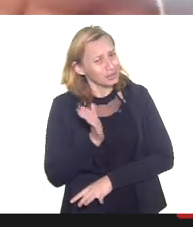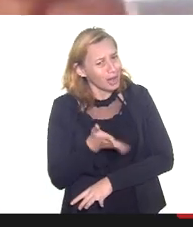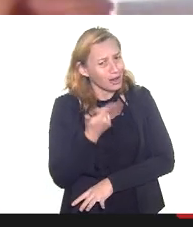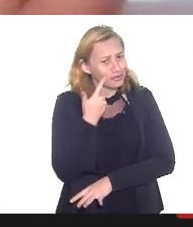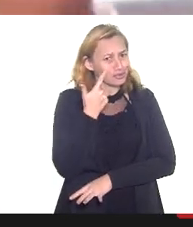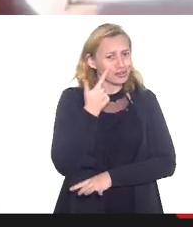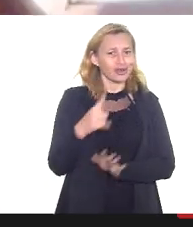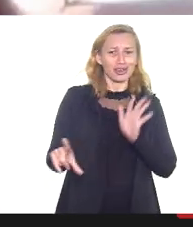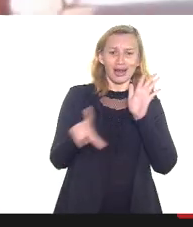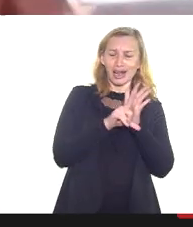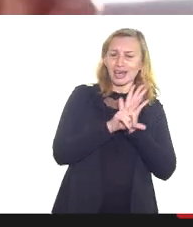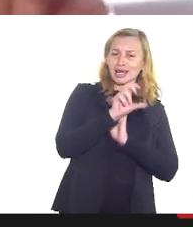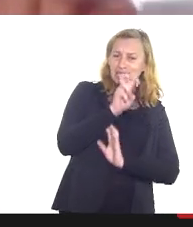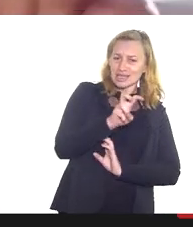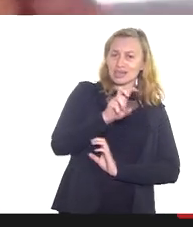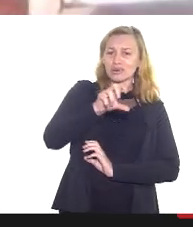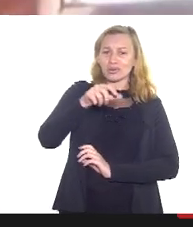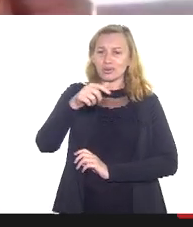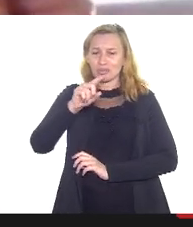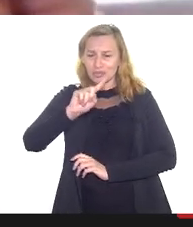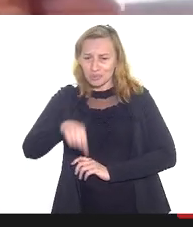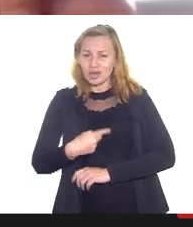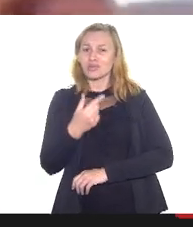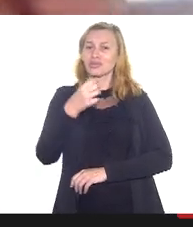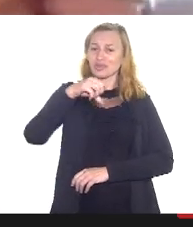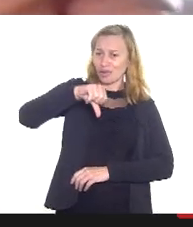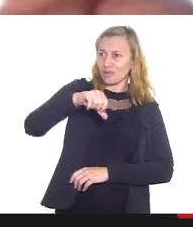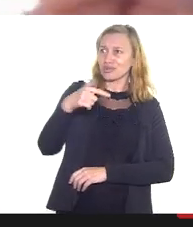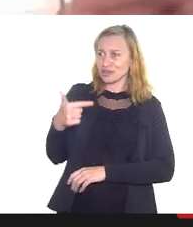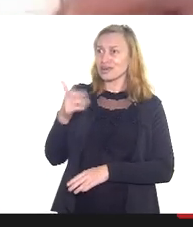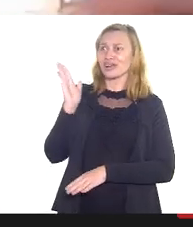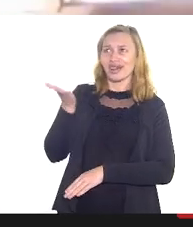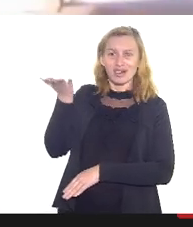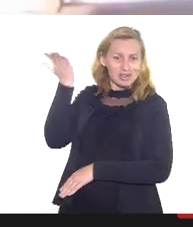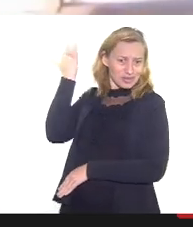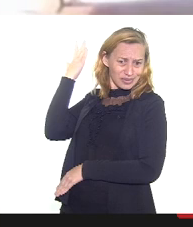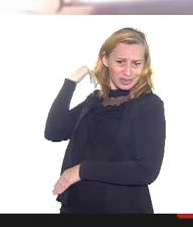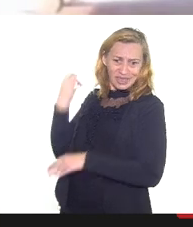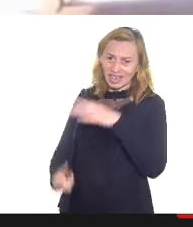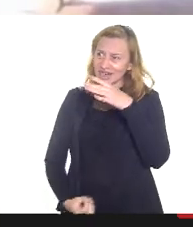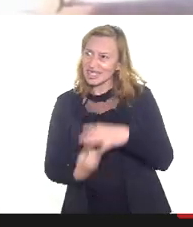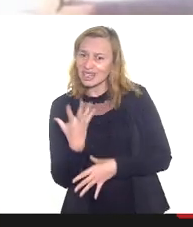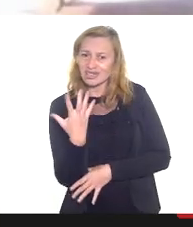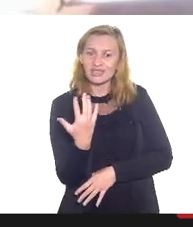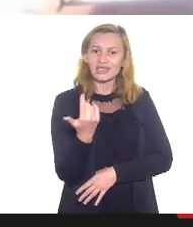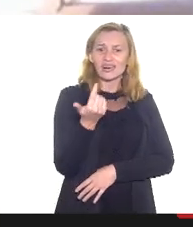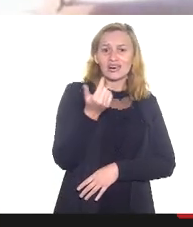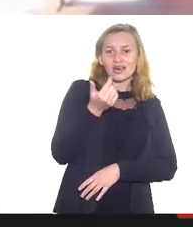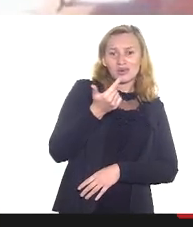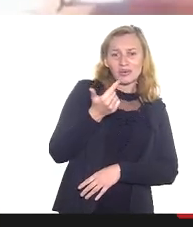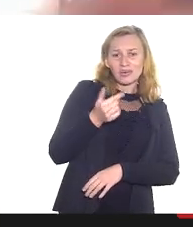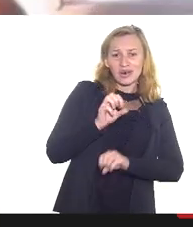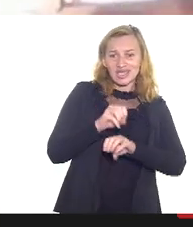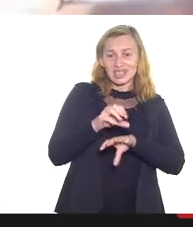Lei 5.692, lá atrás, quando criou o ensino de segundo grau